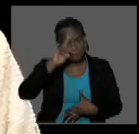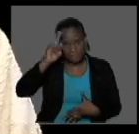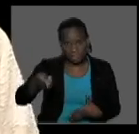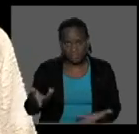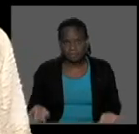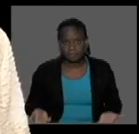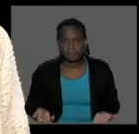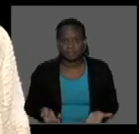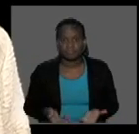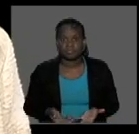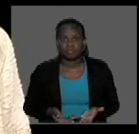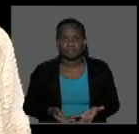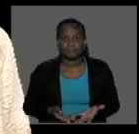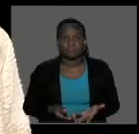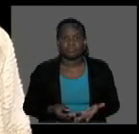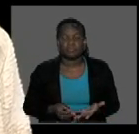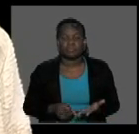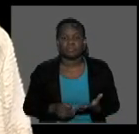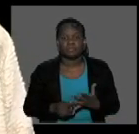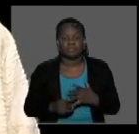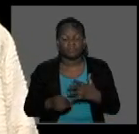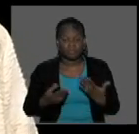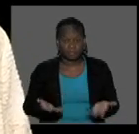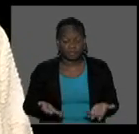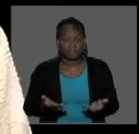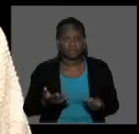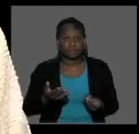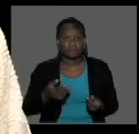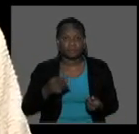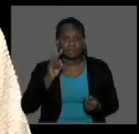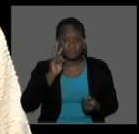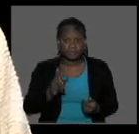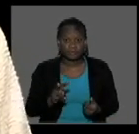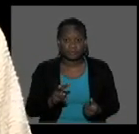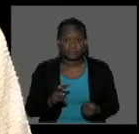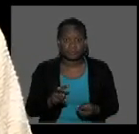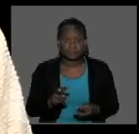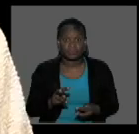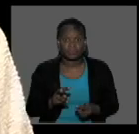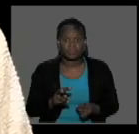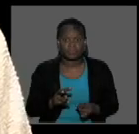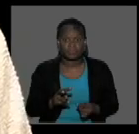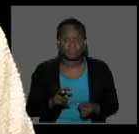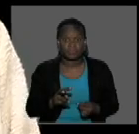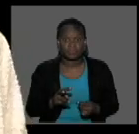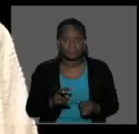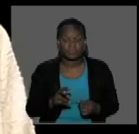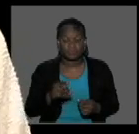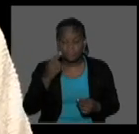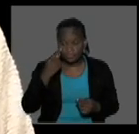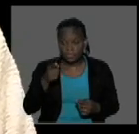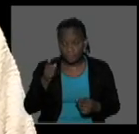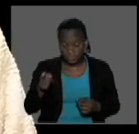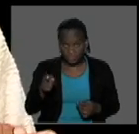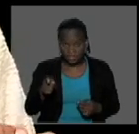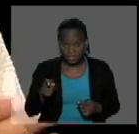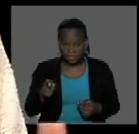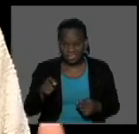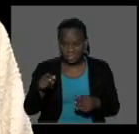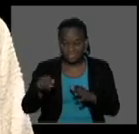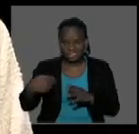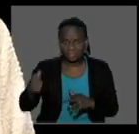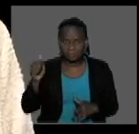estabeleceu. Nessa visão de colocar o outro